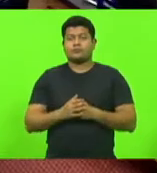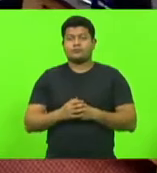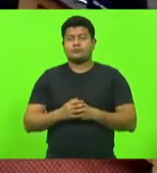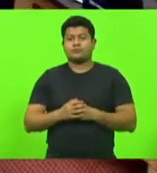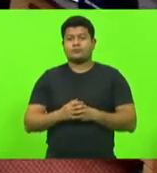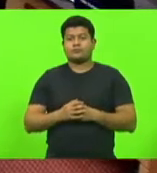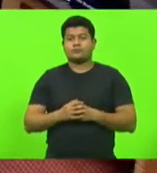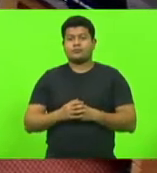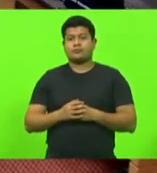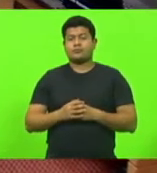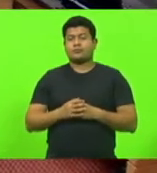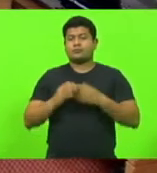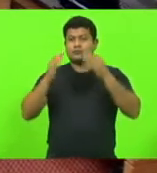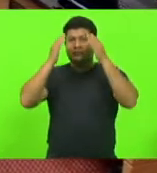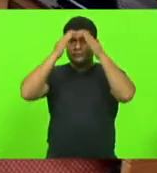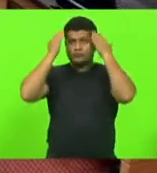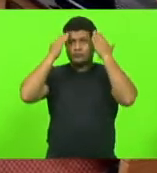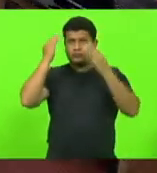deputado José Milton Schaefer?